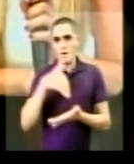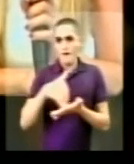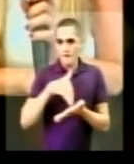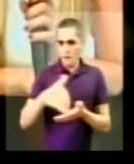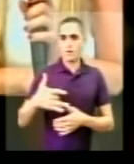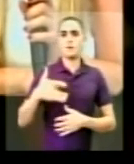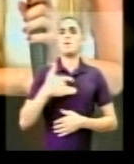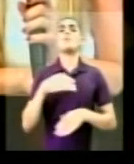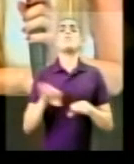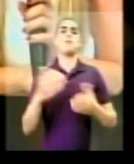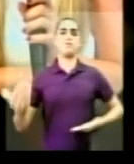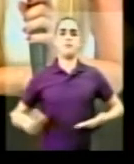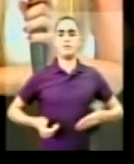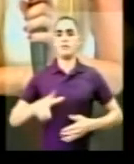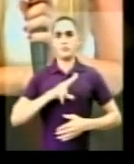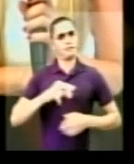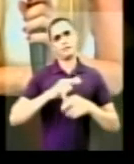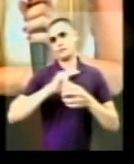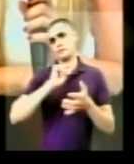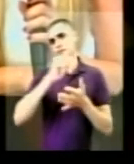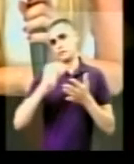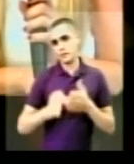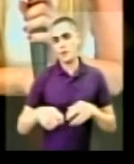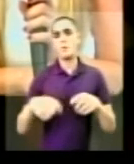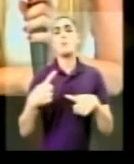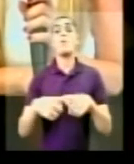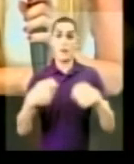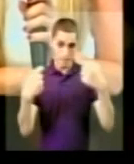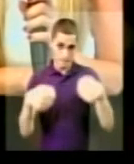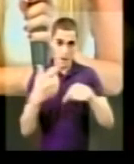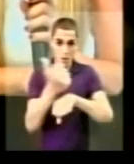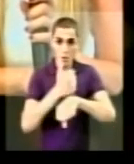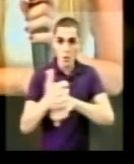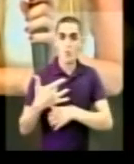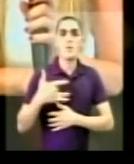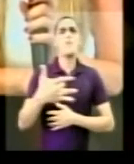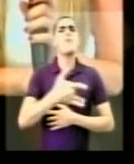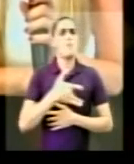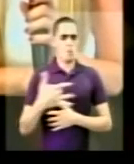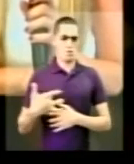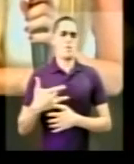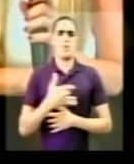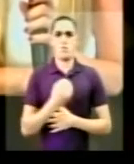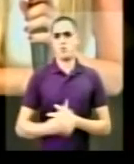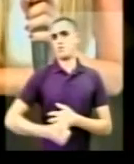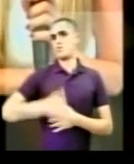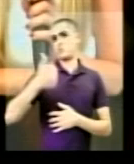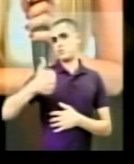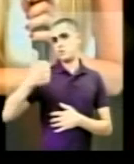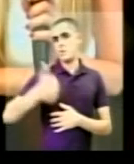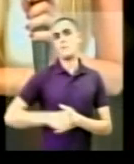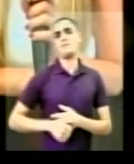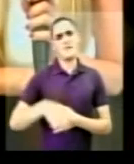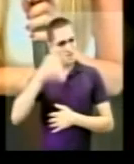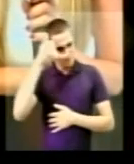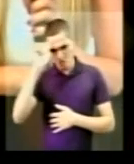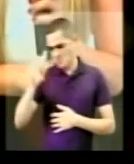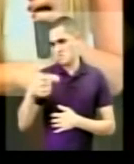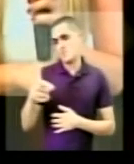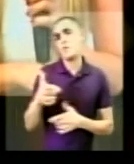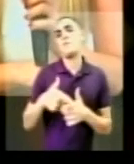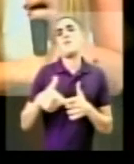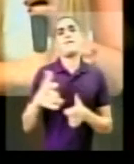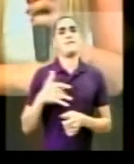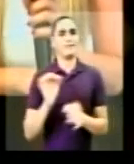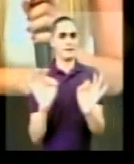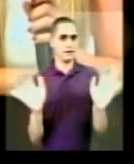Saúde quanto dos serviços privados, porque a gente precisa que esses profissionais eles estejam saudáveis e que não tenha nenhuma outra condição para que